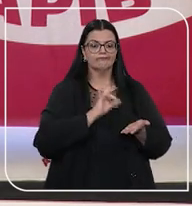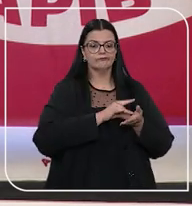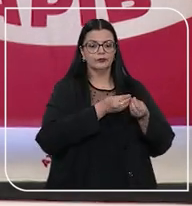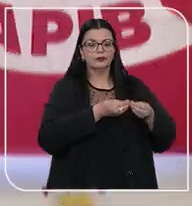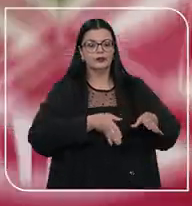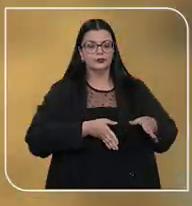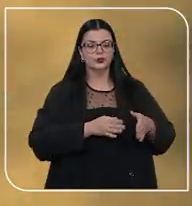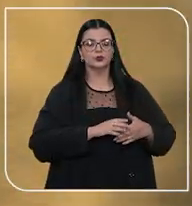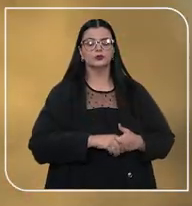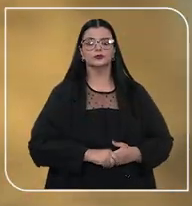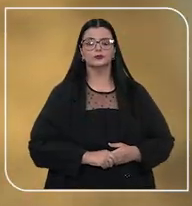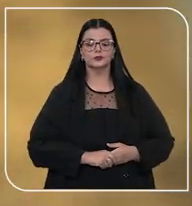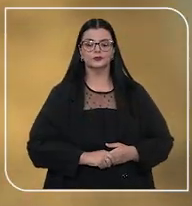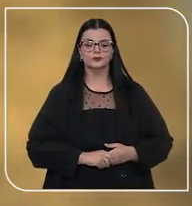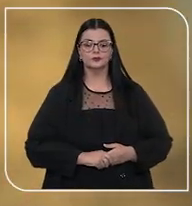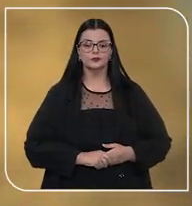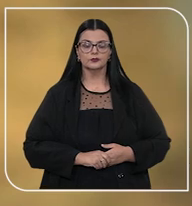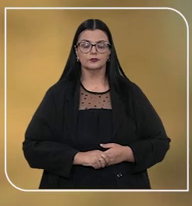xeque também.